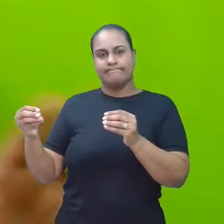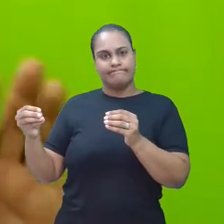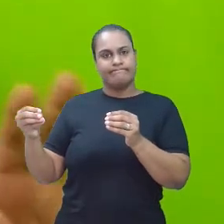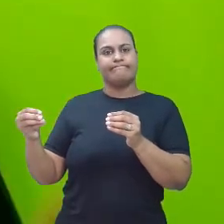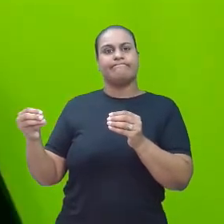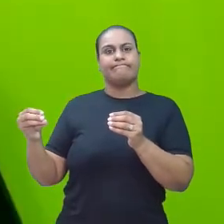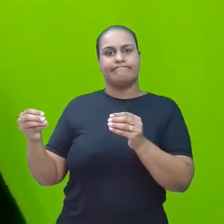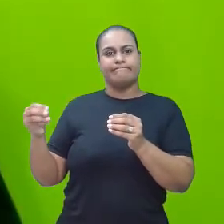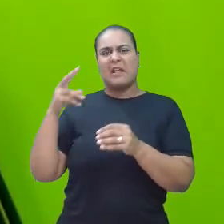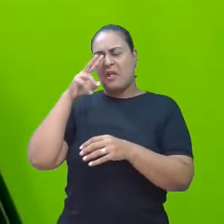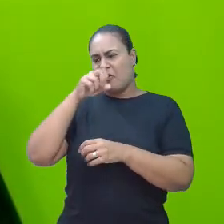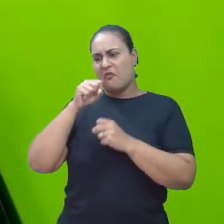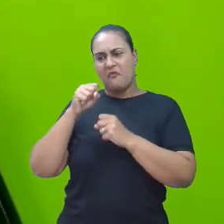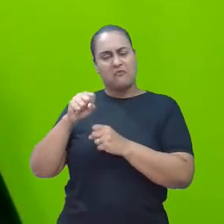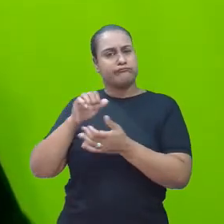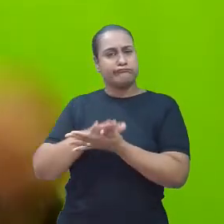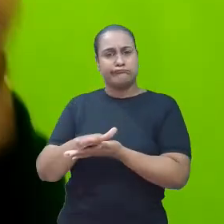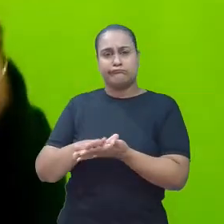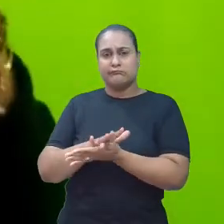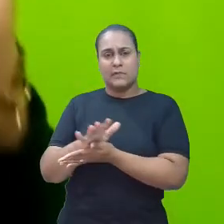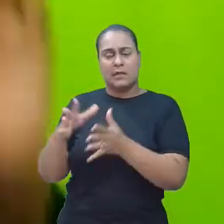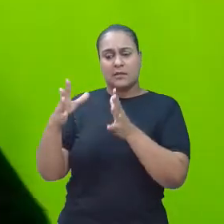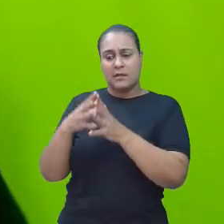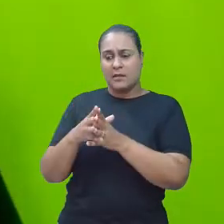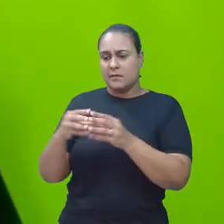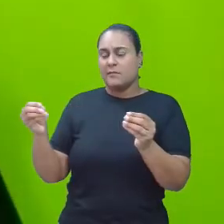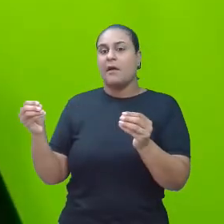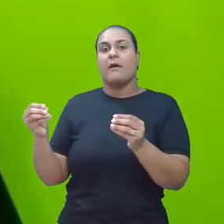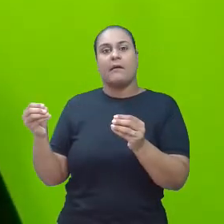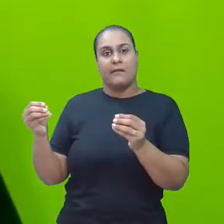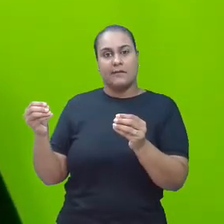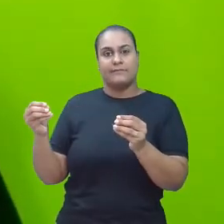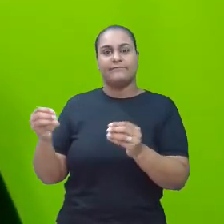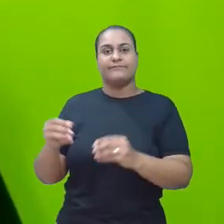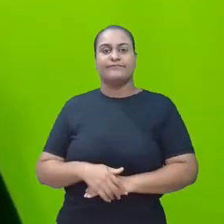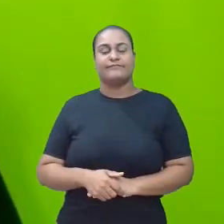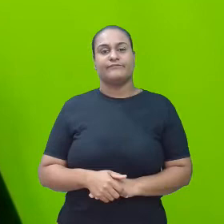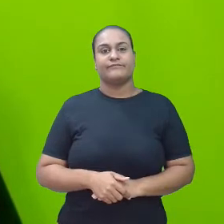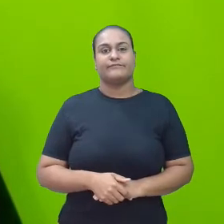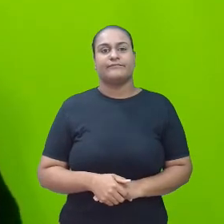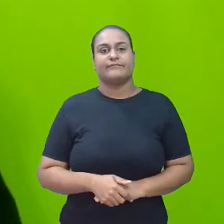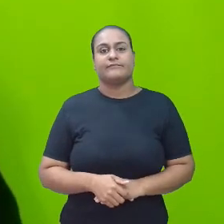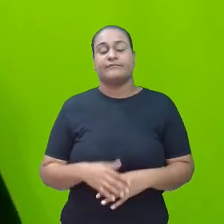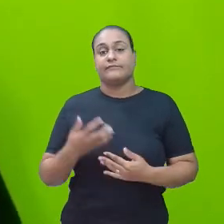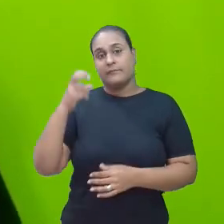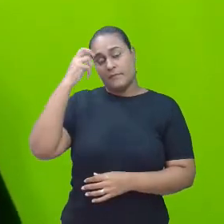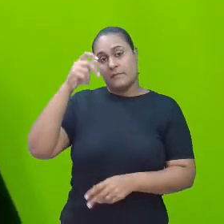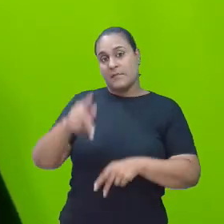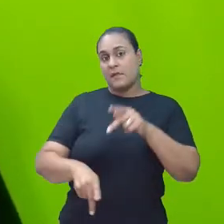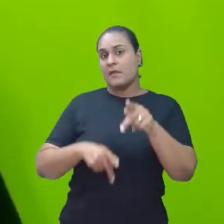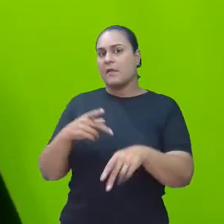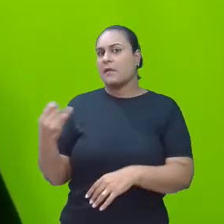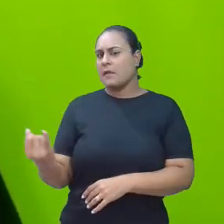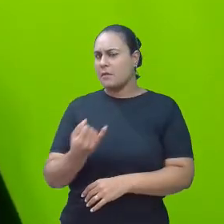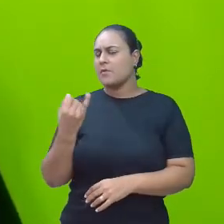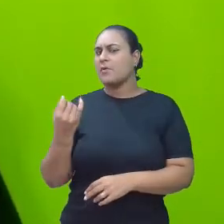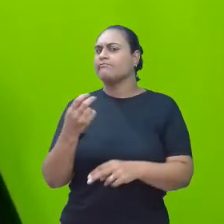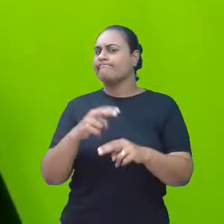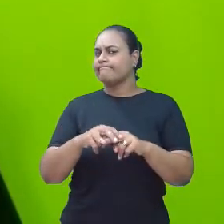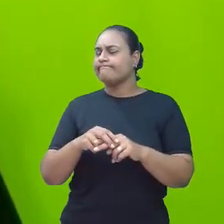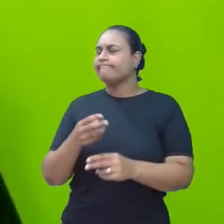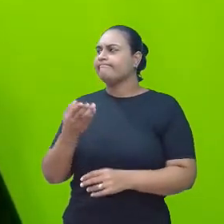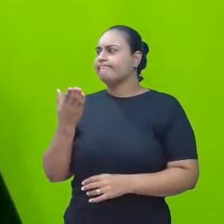desandam e aí tudo vai pro beleléu. Então a cultura popular é importante por isso, porque